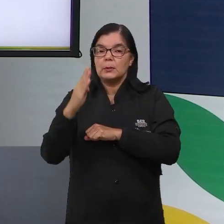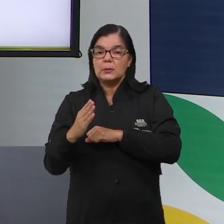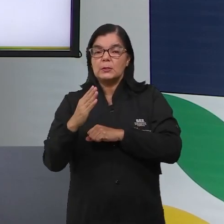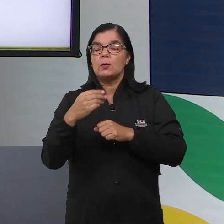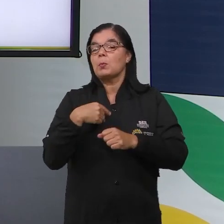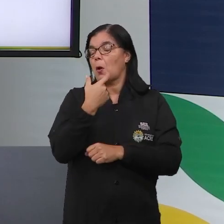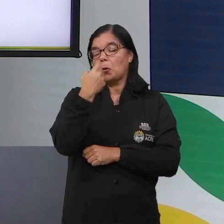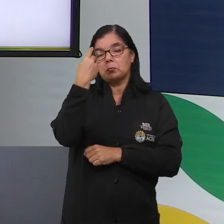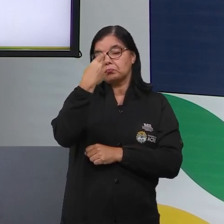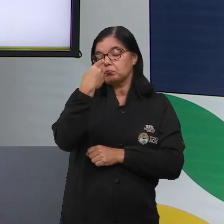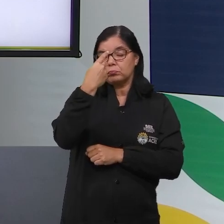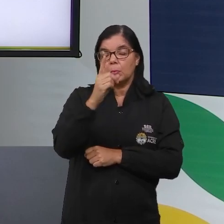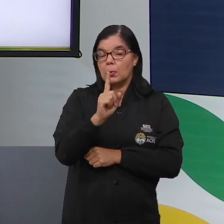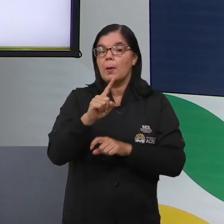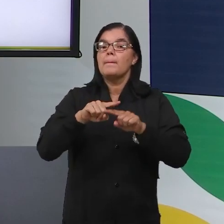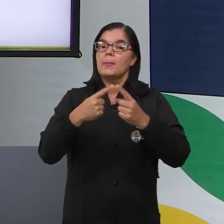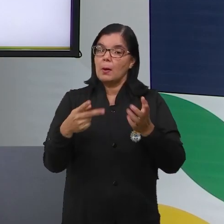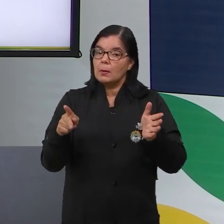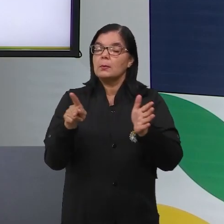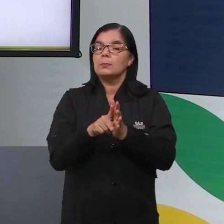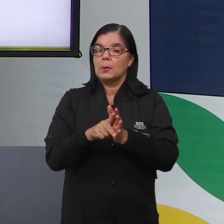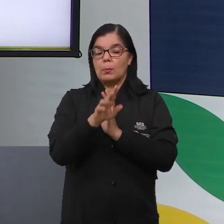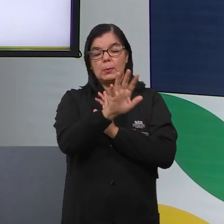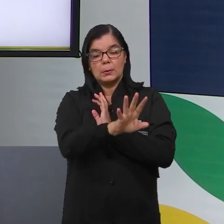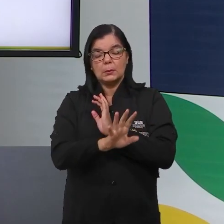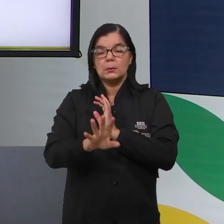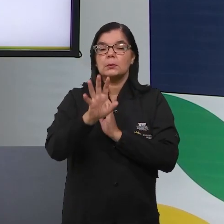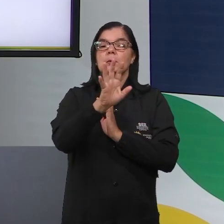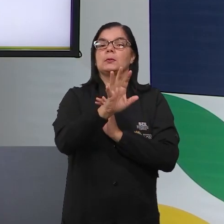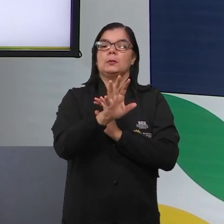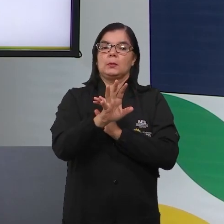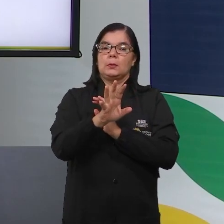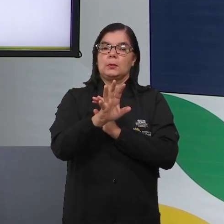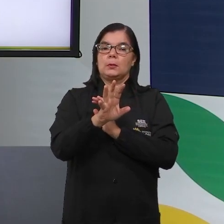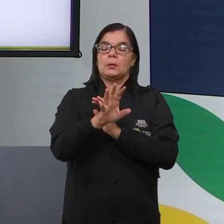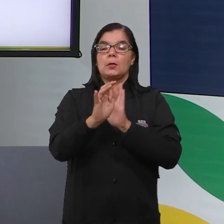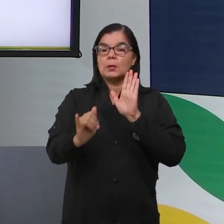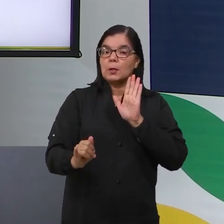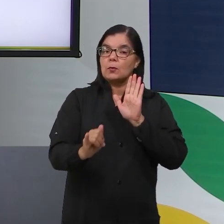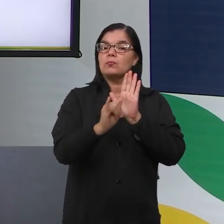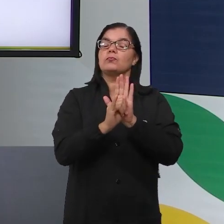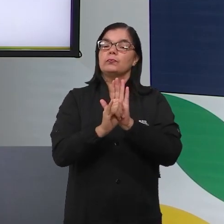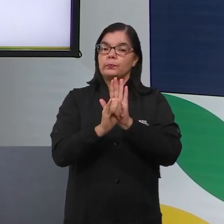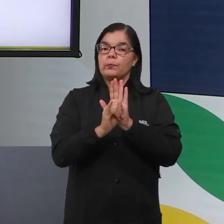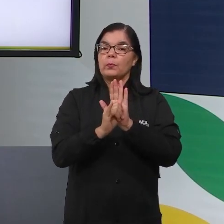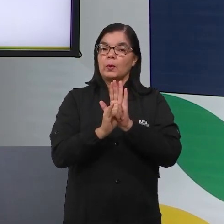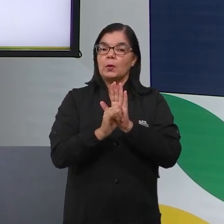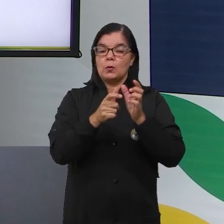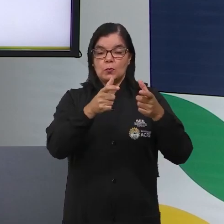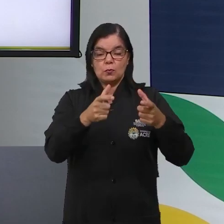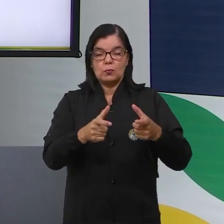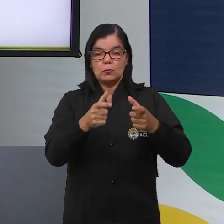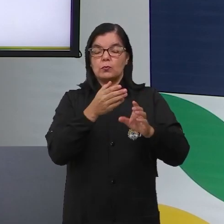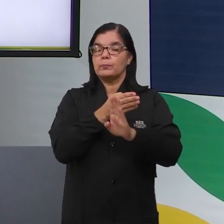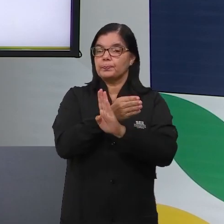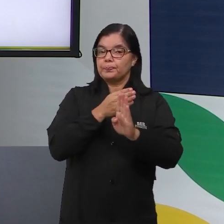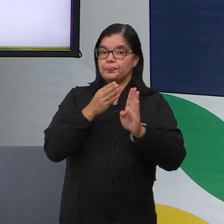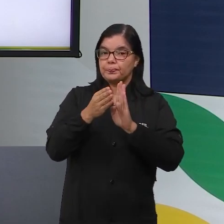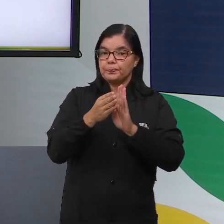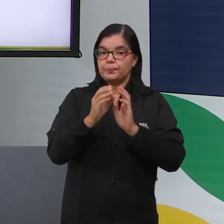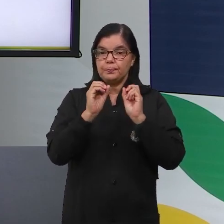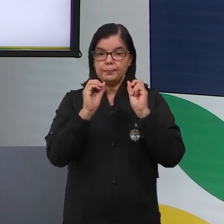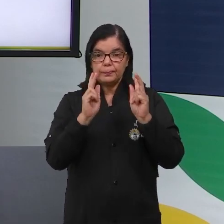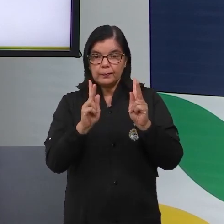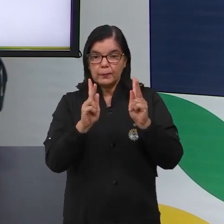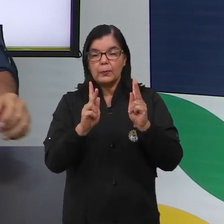fala espanhol, mas ele também faz parte desse mapeamento, dessa identificação com determinado tipo de modalidade.